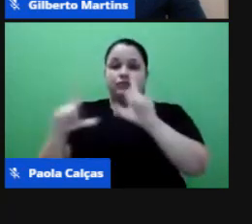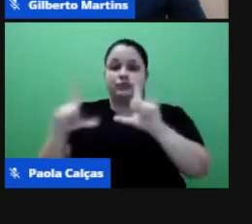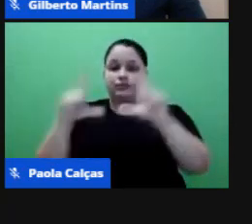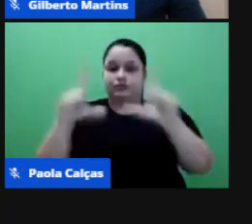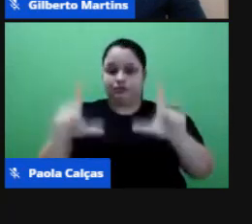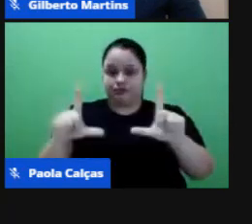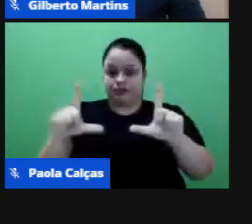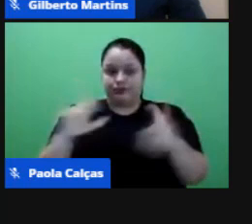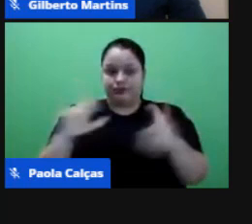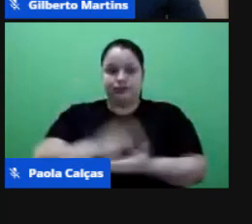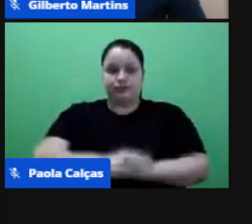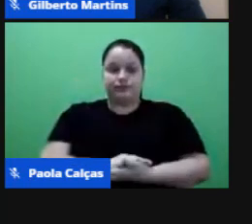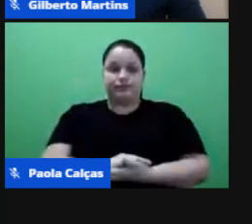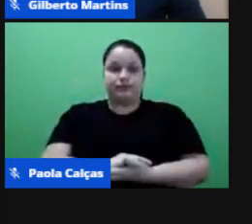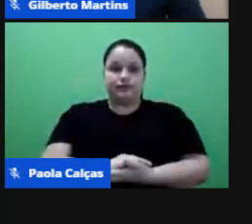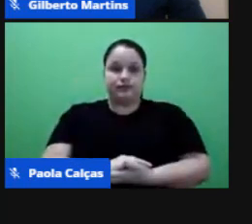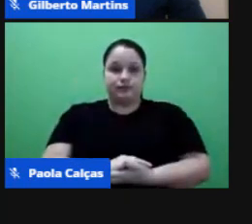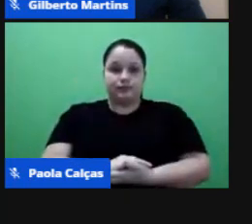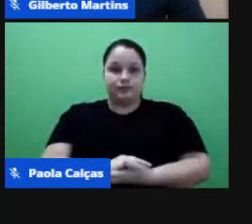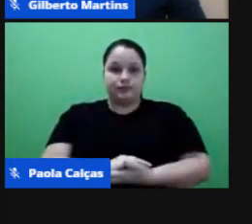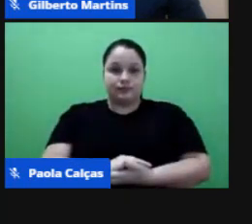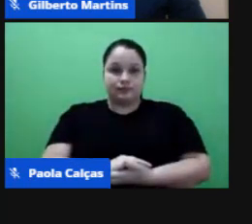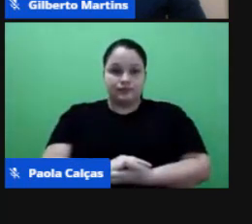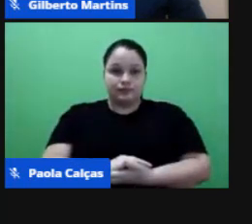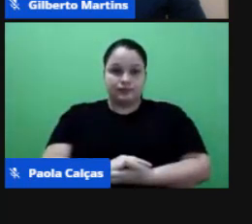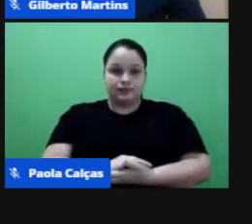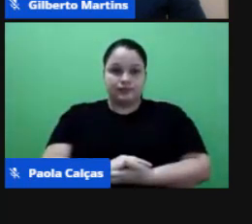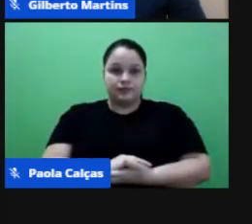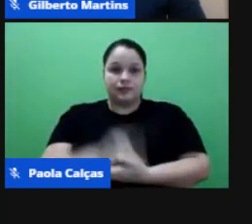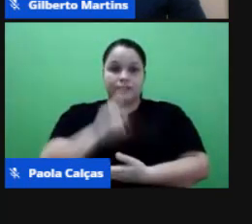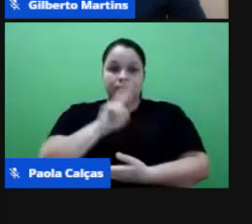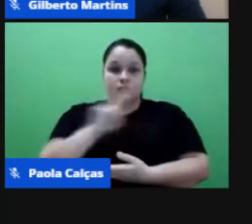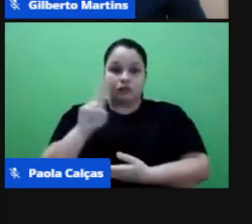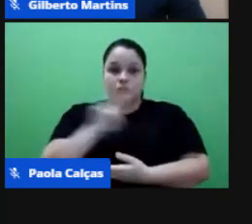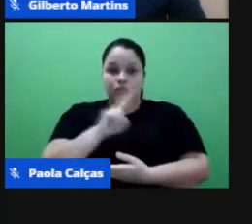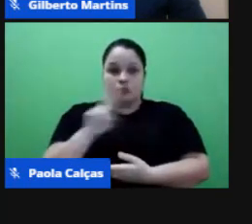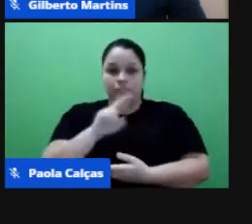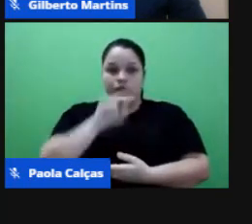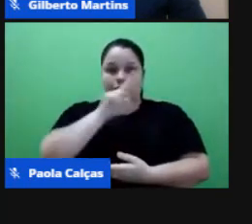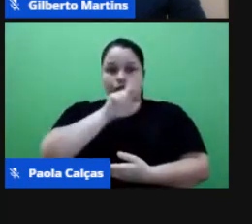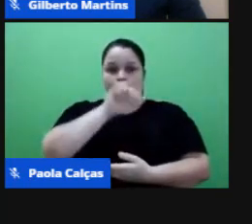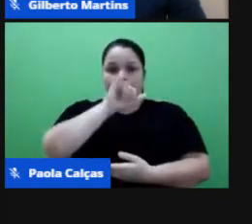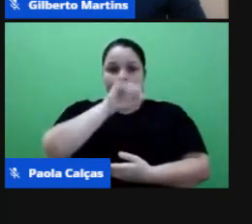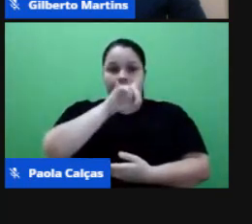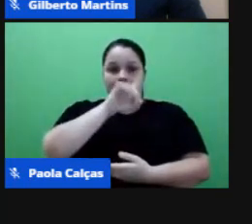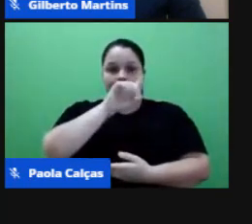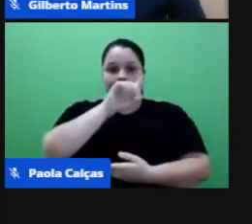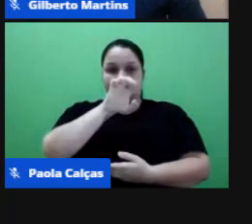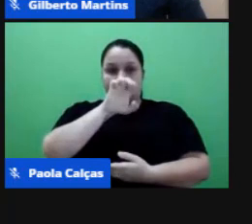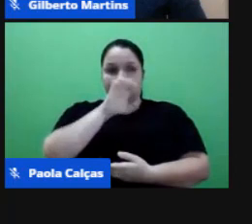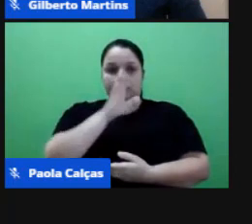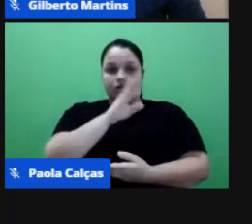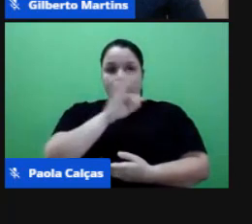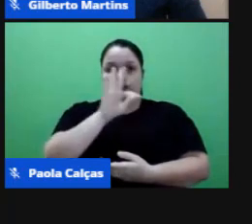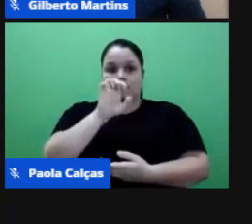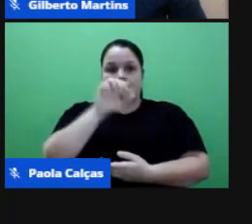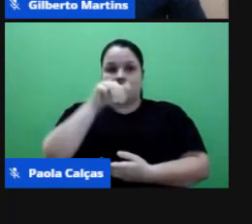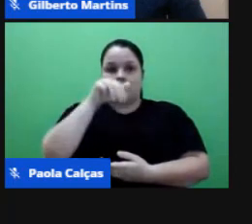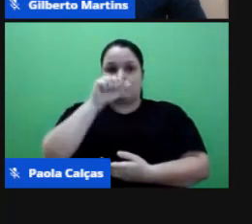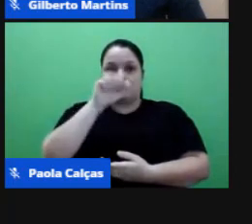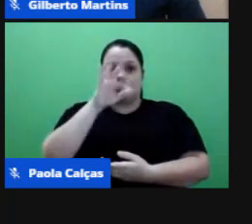unidade temática, ela vai aparecer, essa nomenclatura, ela vai aparecer nos demais componentes